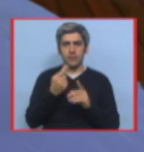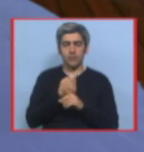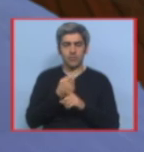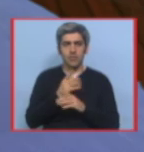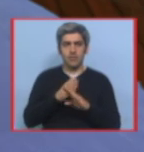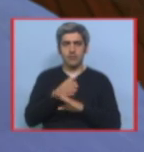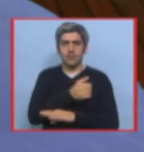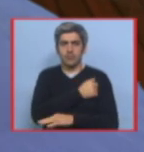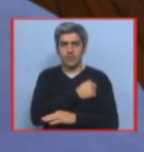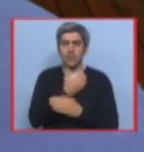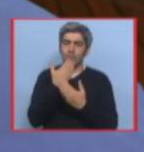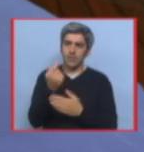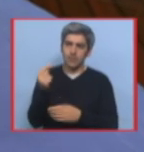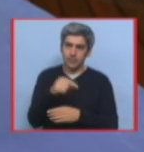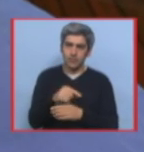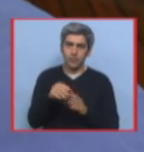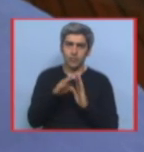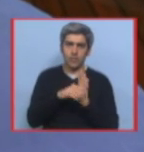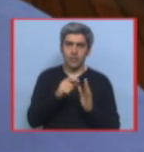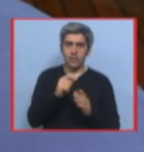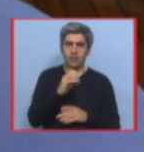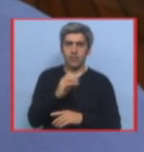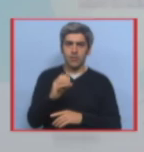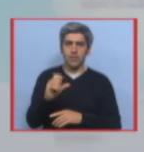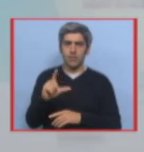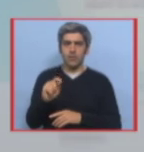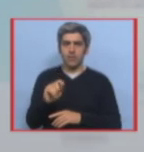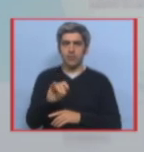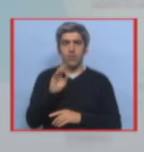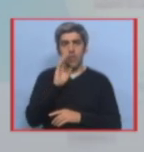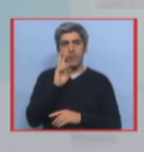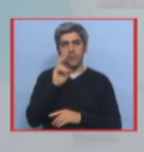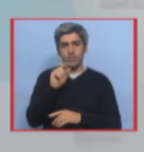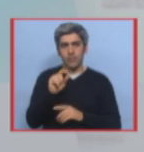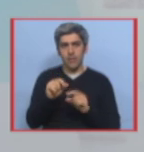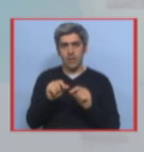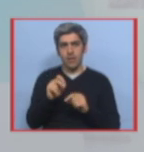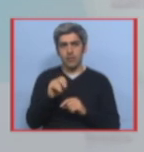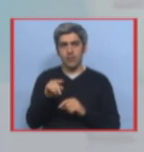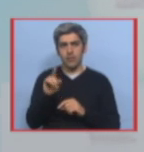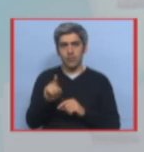o acesso à habitação. Muito obrigado por ter estado aqui no programa Eclésia. Mais logo, siga-nos também na Antena 1,